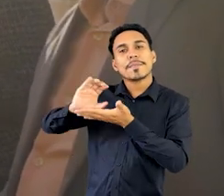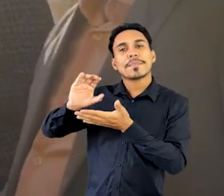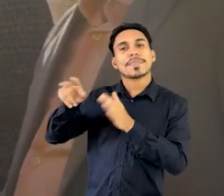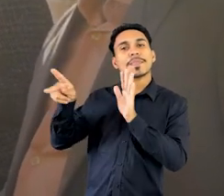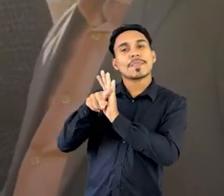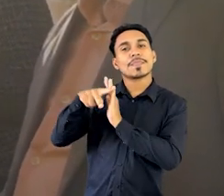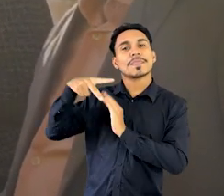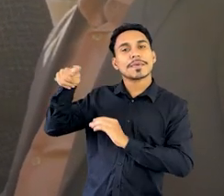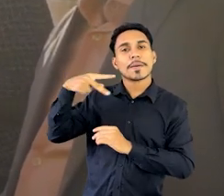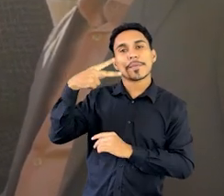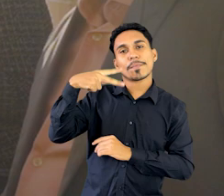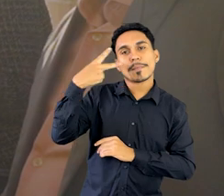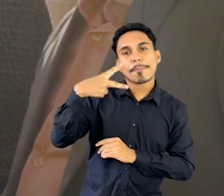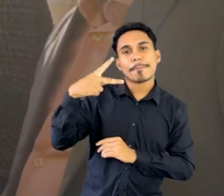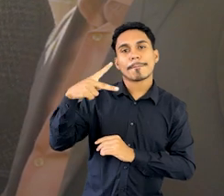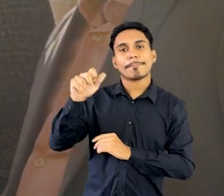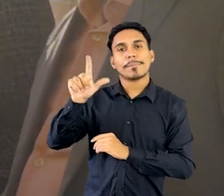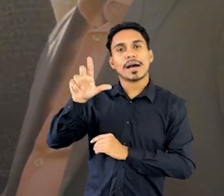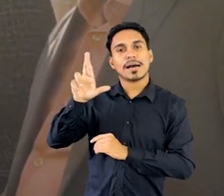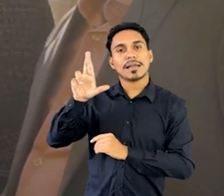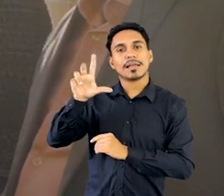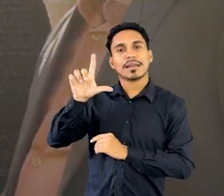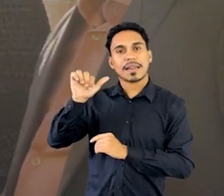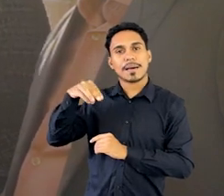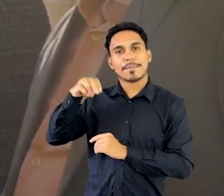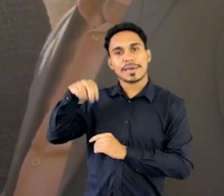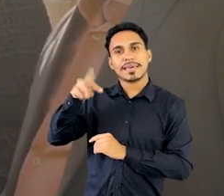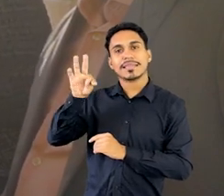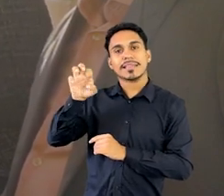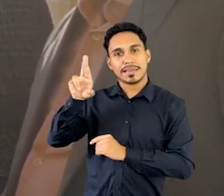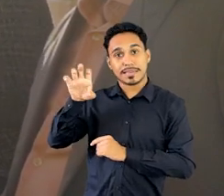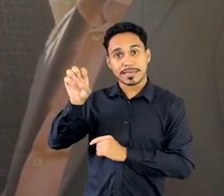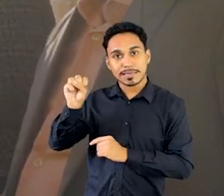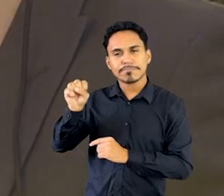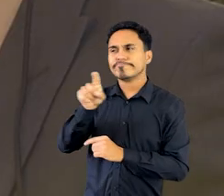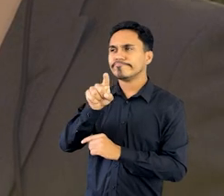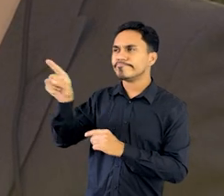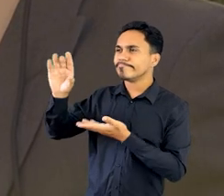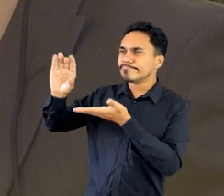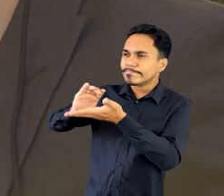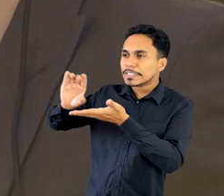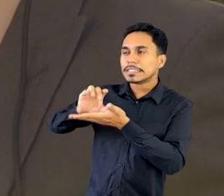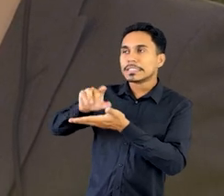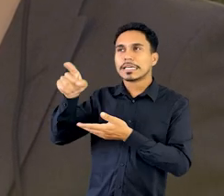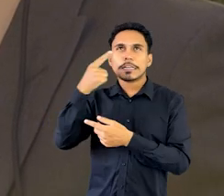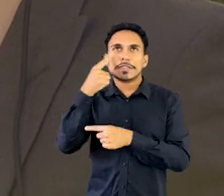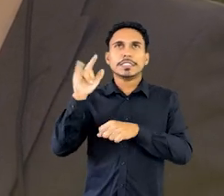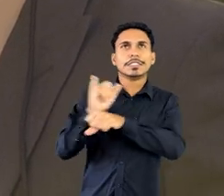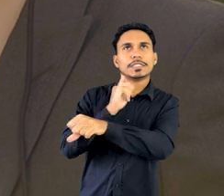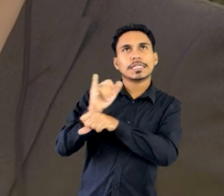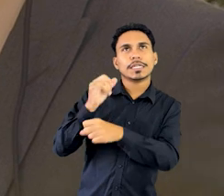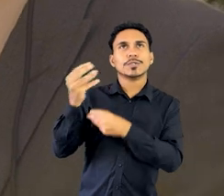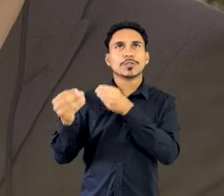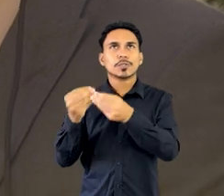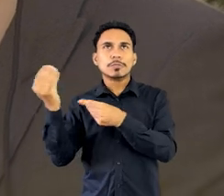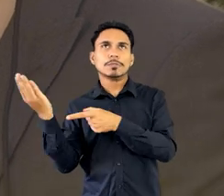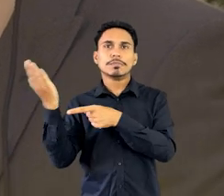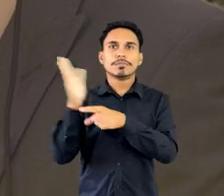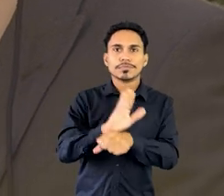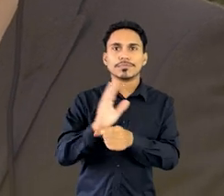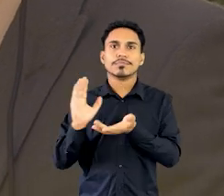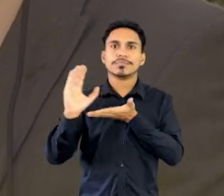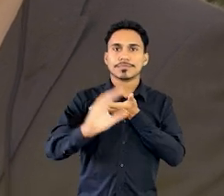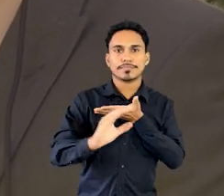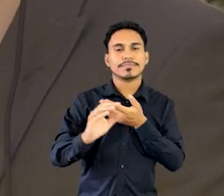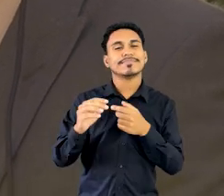são recursos públicos né que os parlamentares alocam naqueles setores mais sensíveis onde Eles veem né Essas possibilidades de